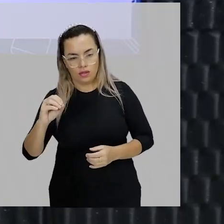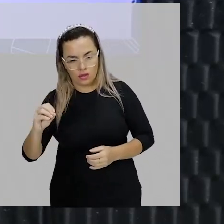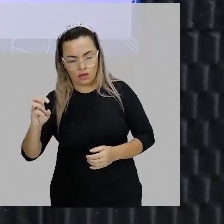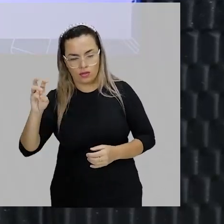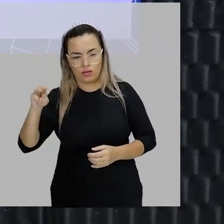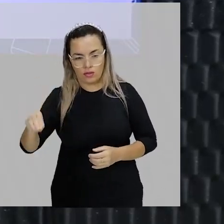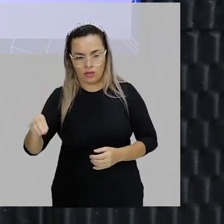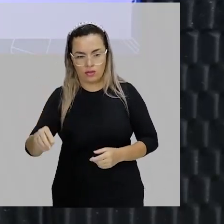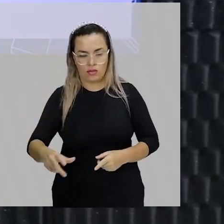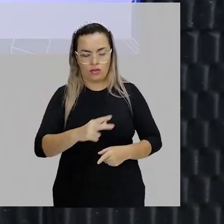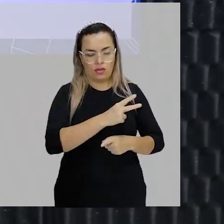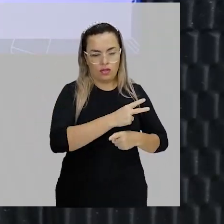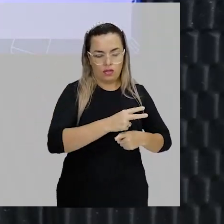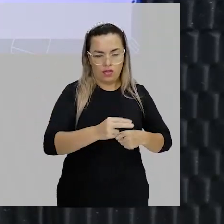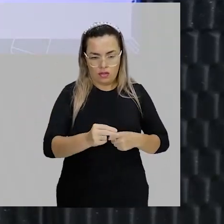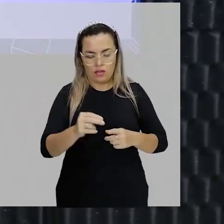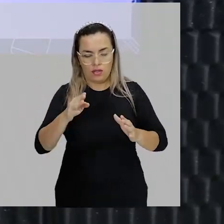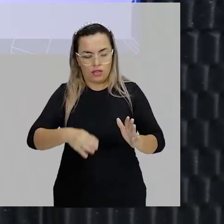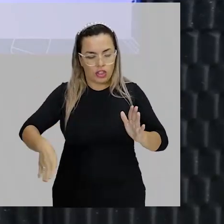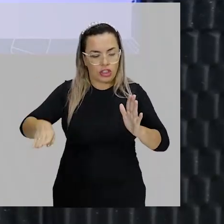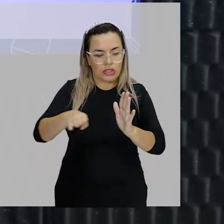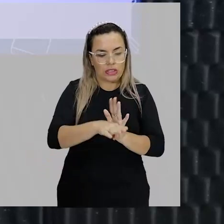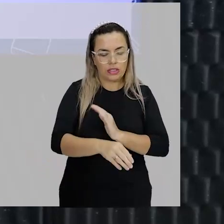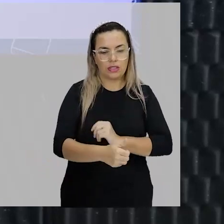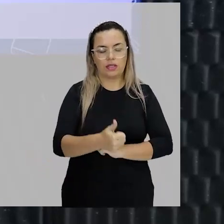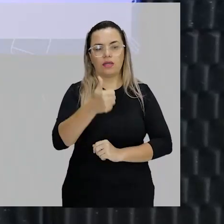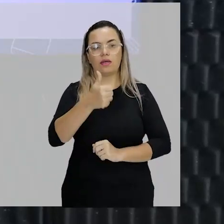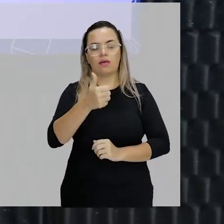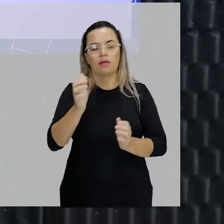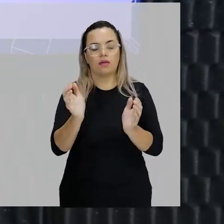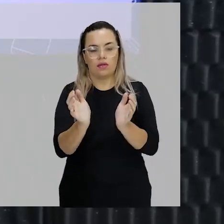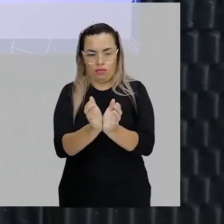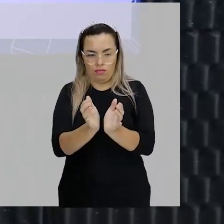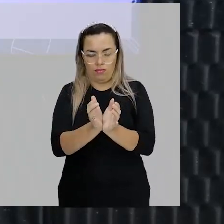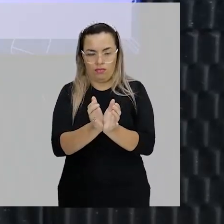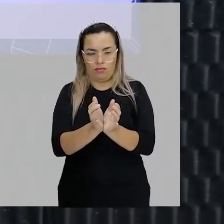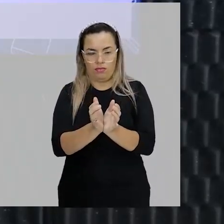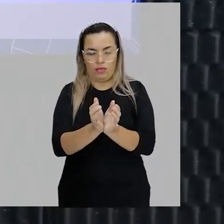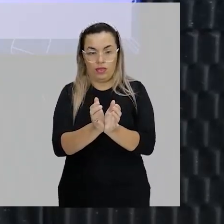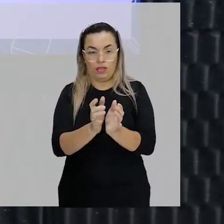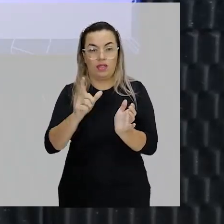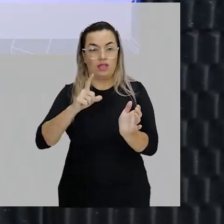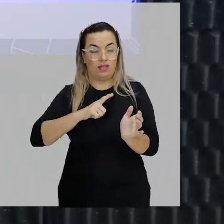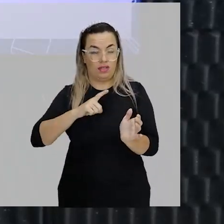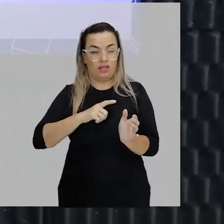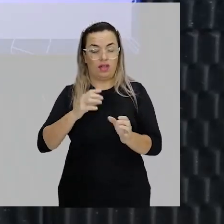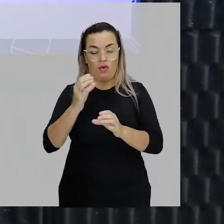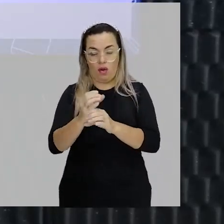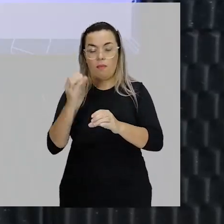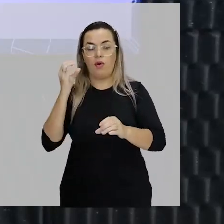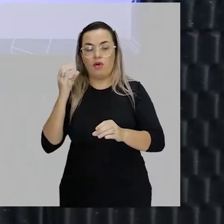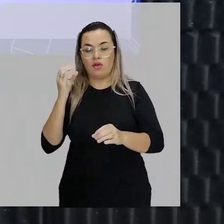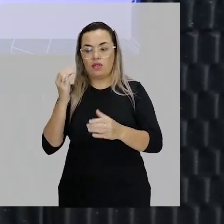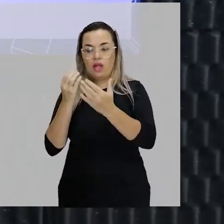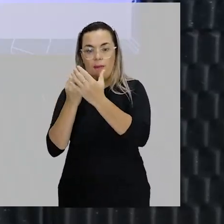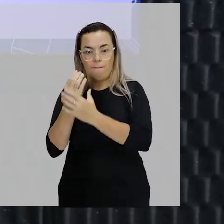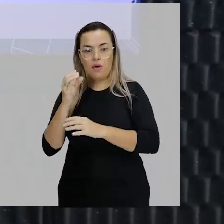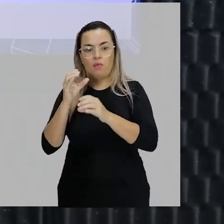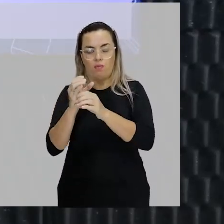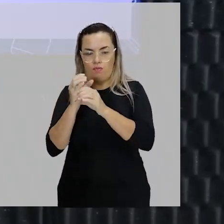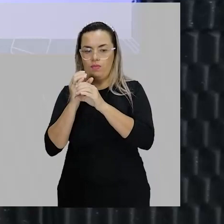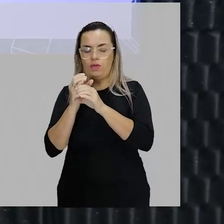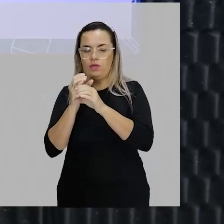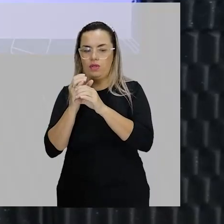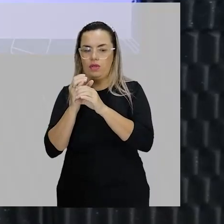vai vencer aquela equipe que chegar primeiro e, obviamente, com a posse do bastão. Uma equipe chegou em